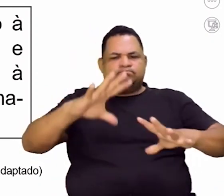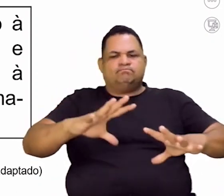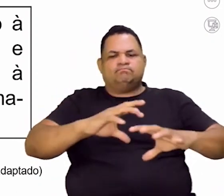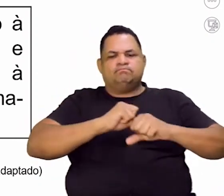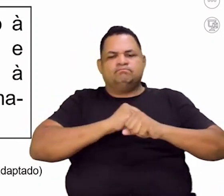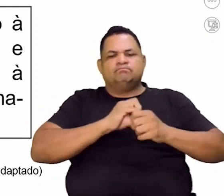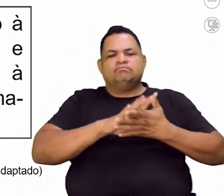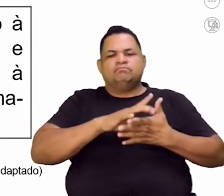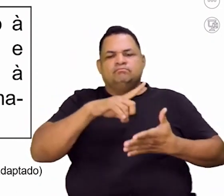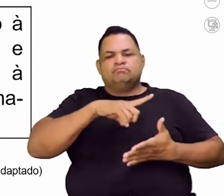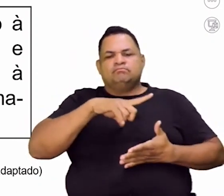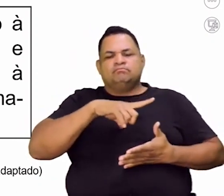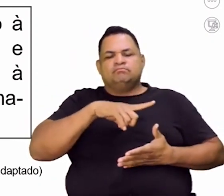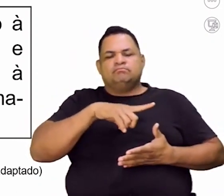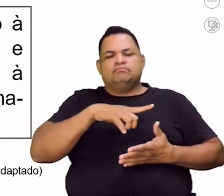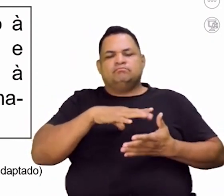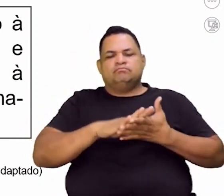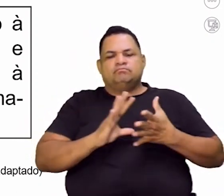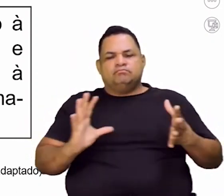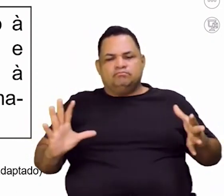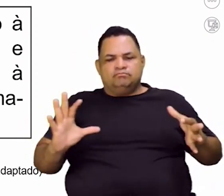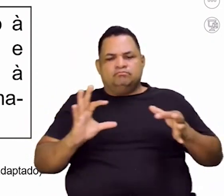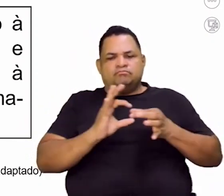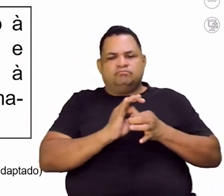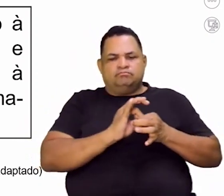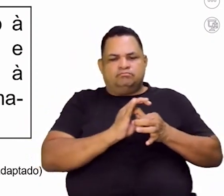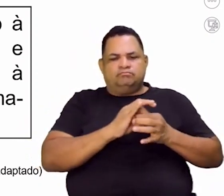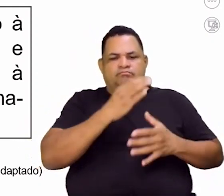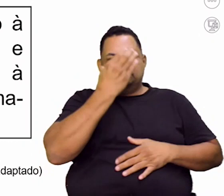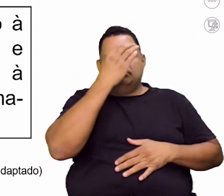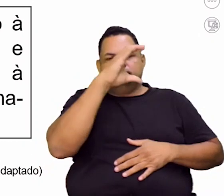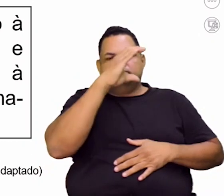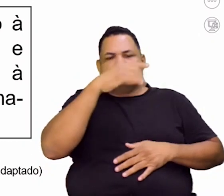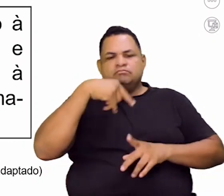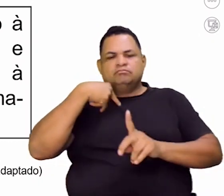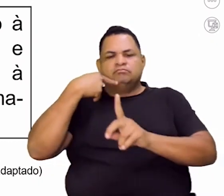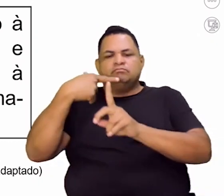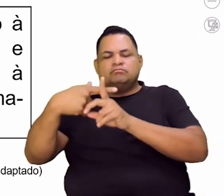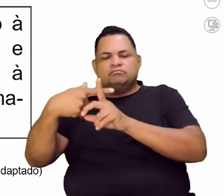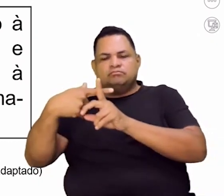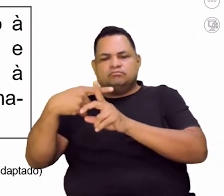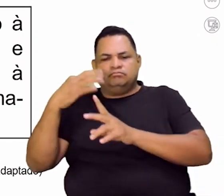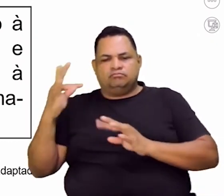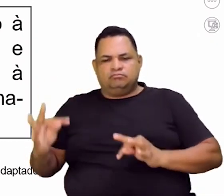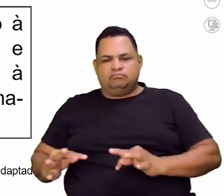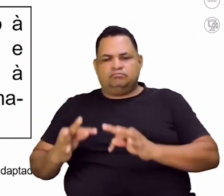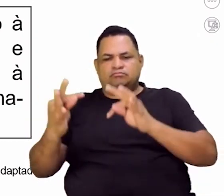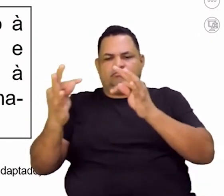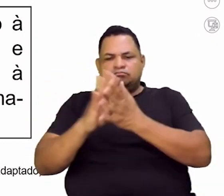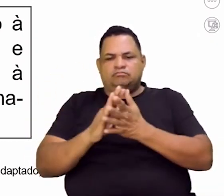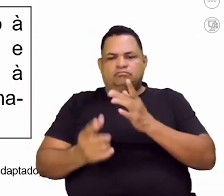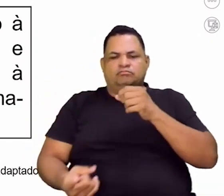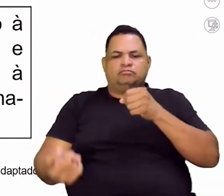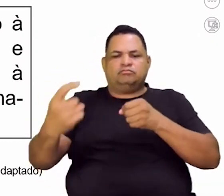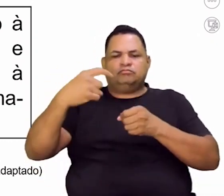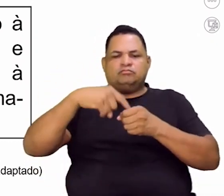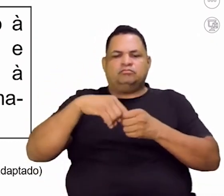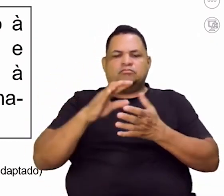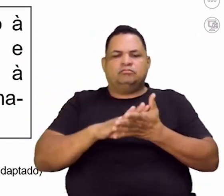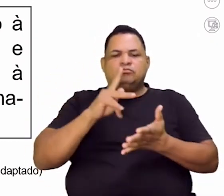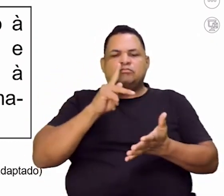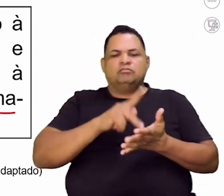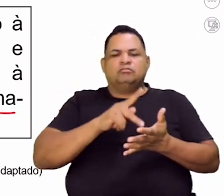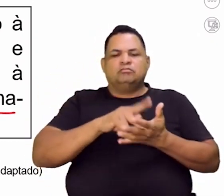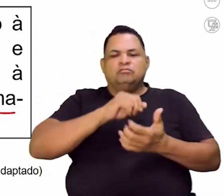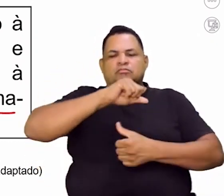ao que? Aliança, né, entre ciência e técnica. Deve retornar à realidade para